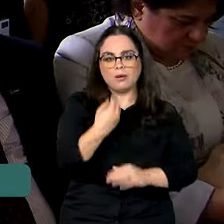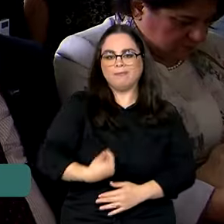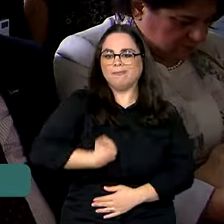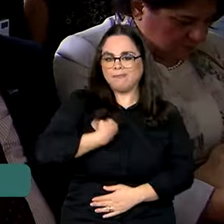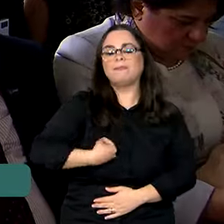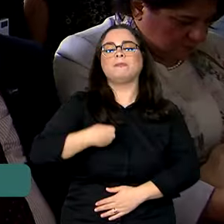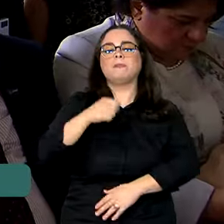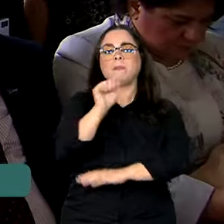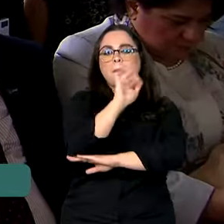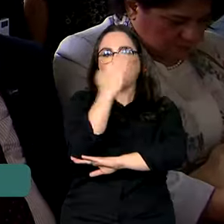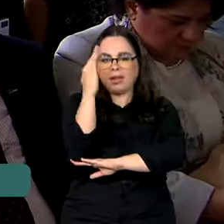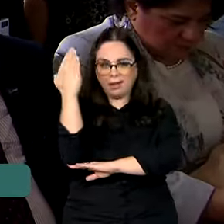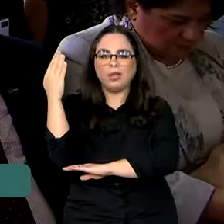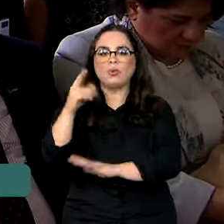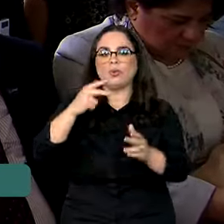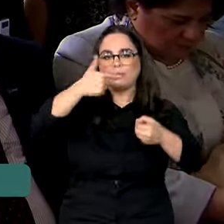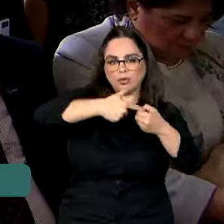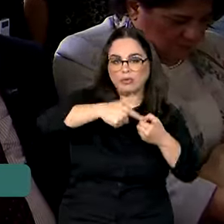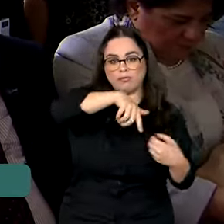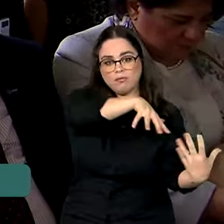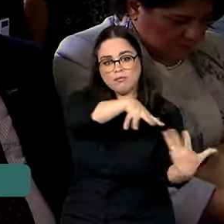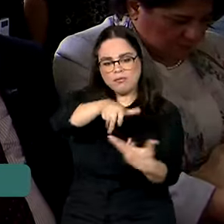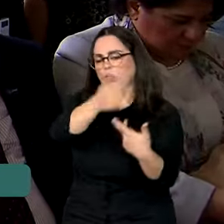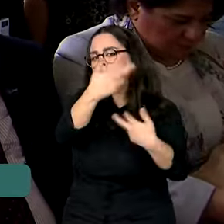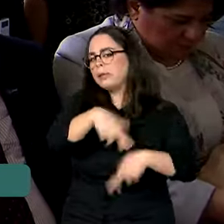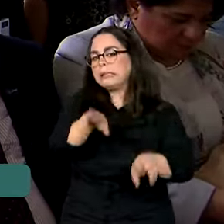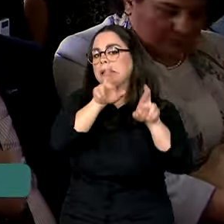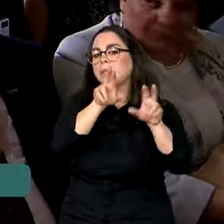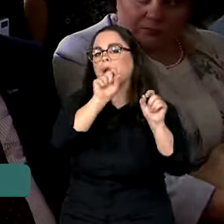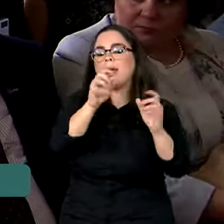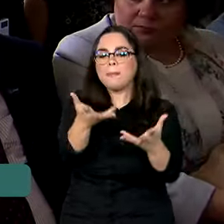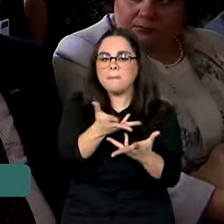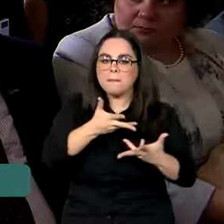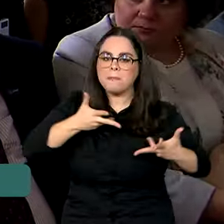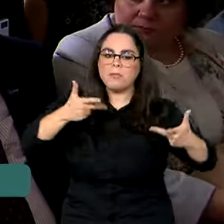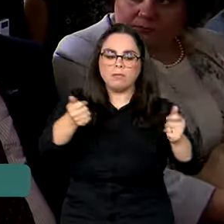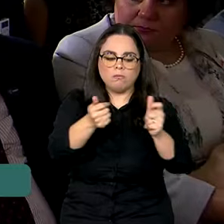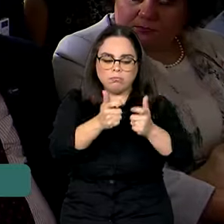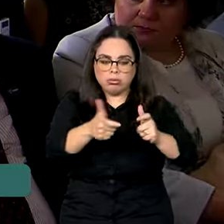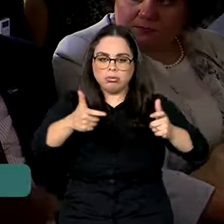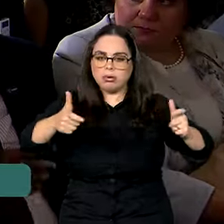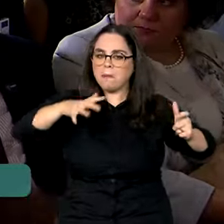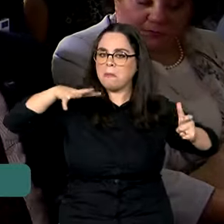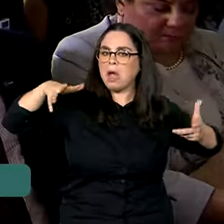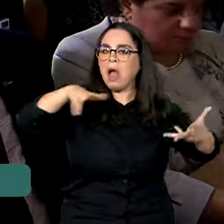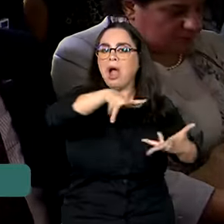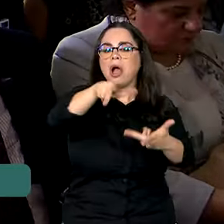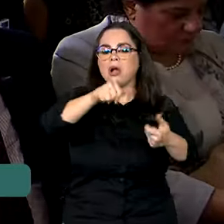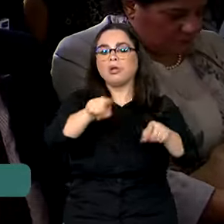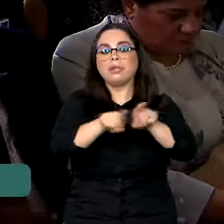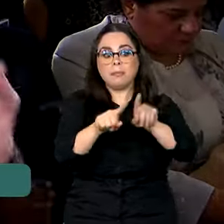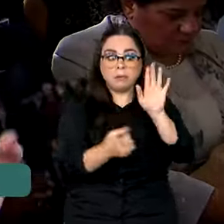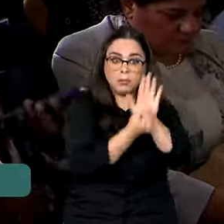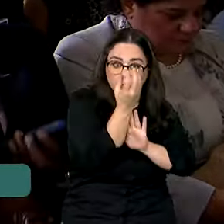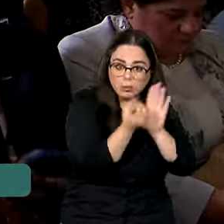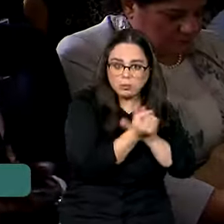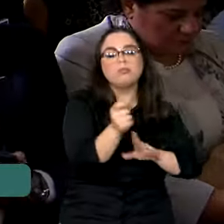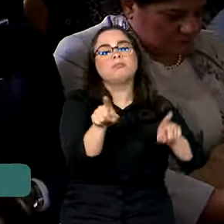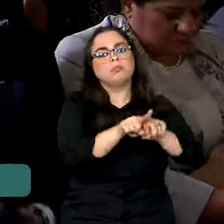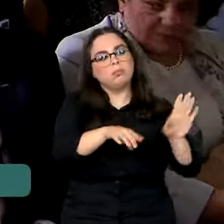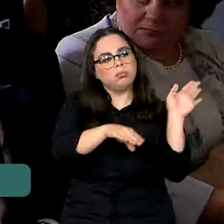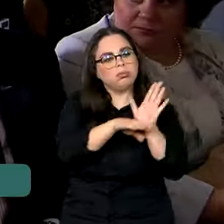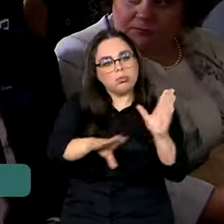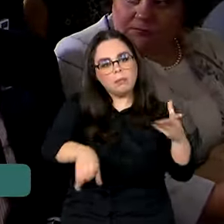e a expectativa é que isso melhore, isso aumente e aumentar a produção e ainda contribuir